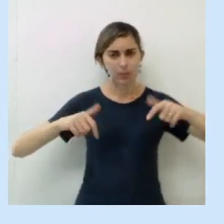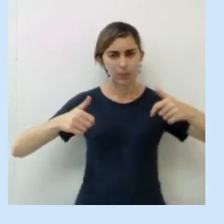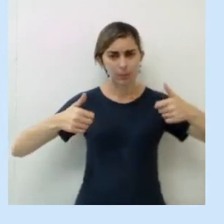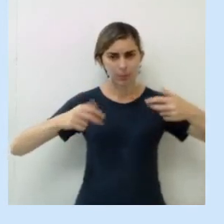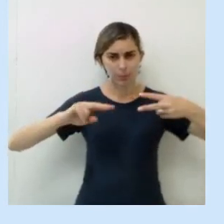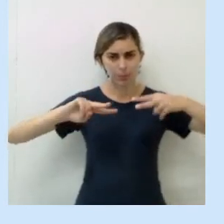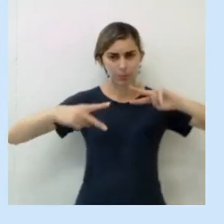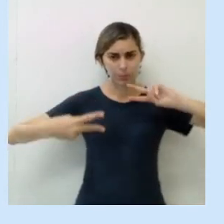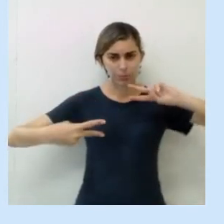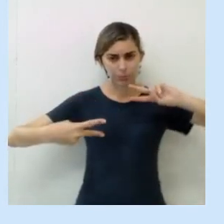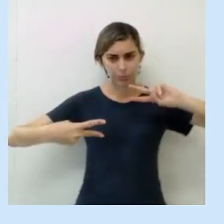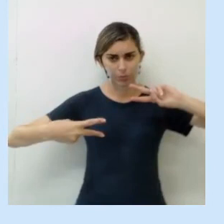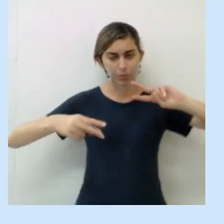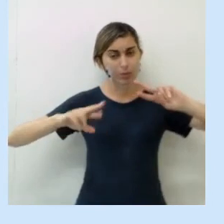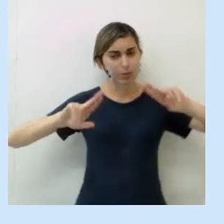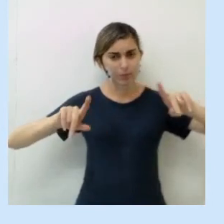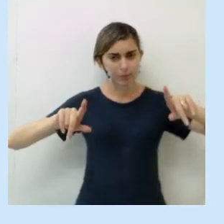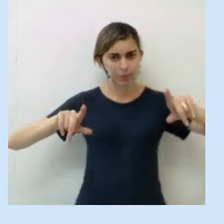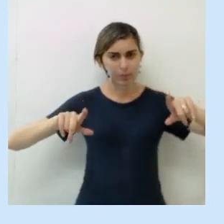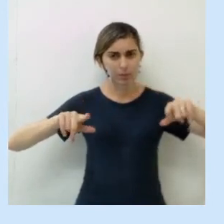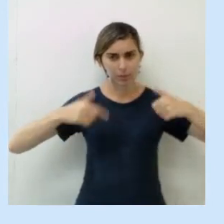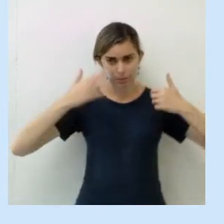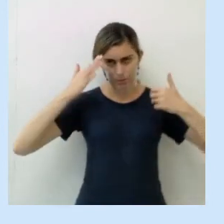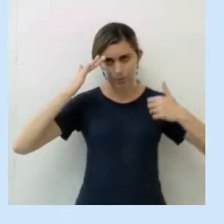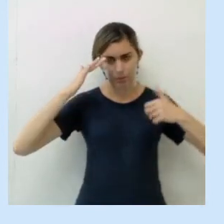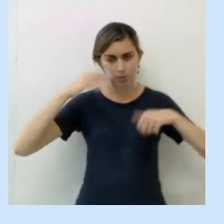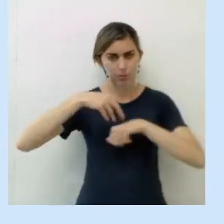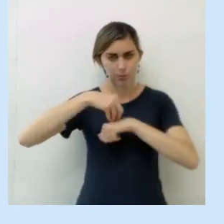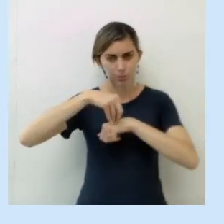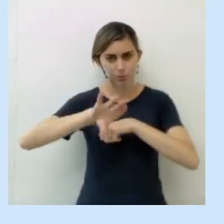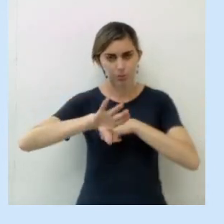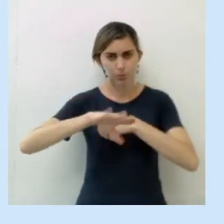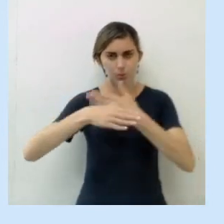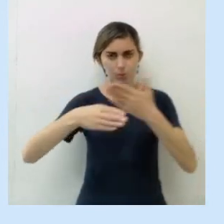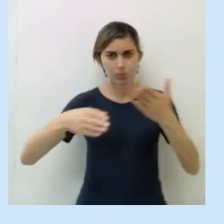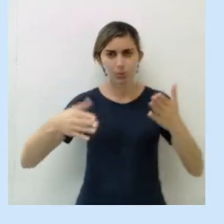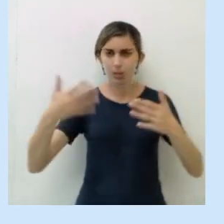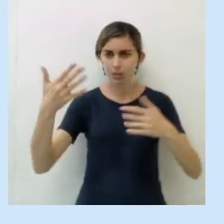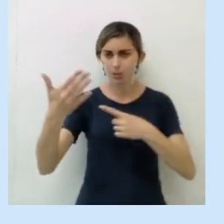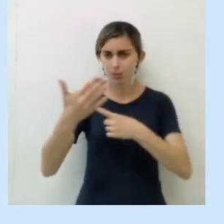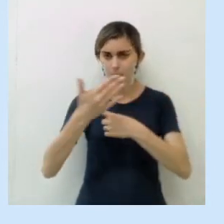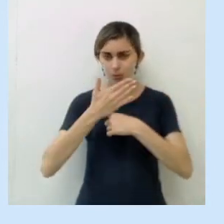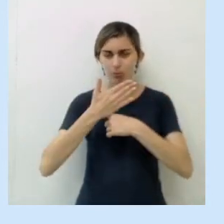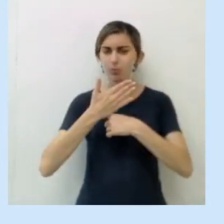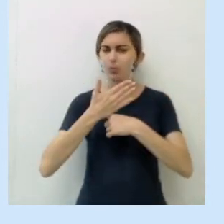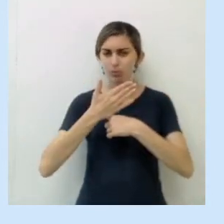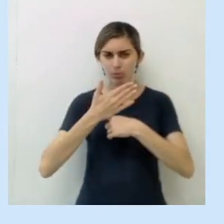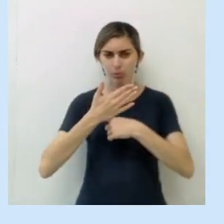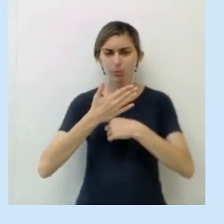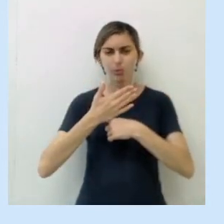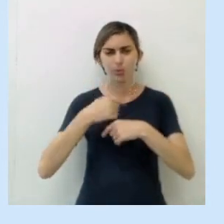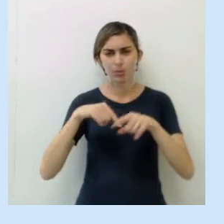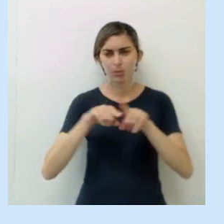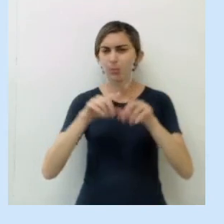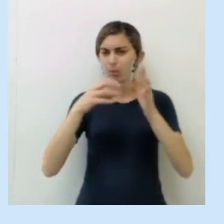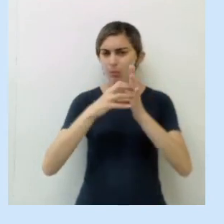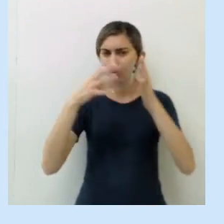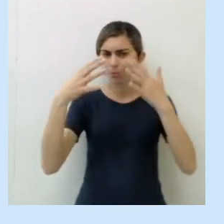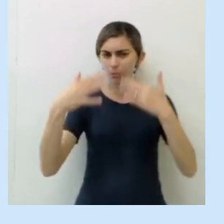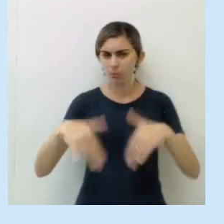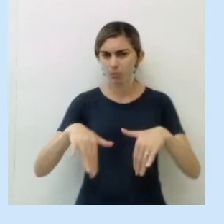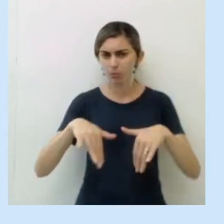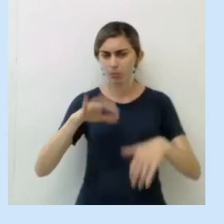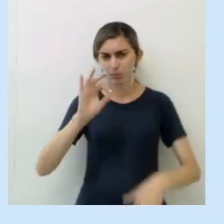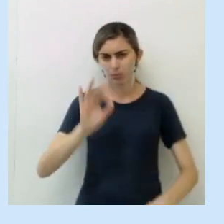para lembrar o que é cis e trans. Essa diquinha aqui já me salvou muitas vezes, inclusive em concurso.